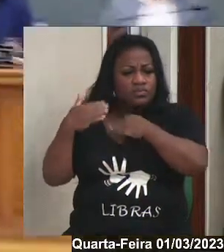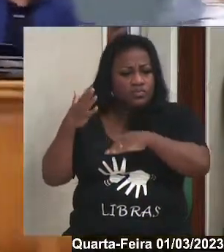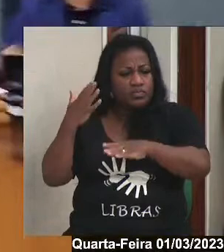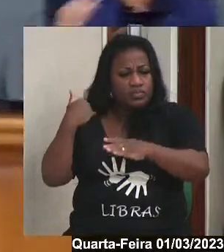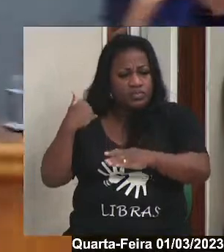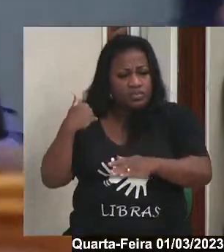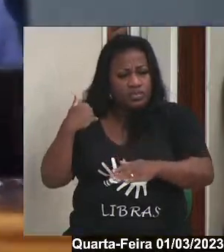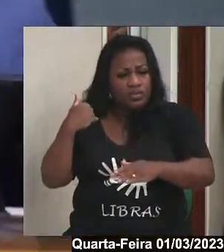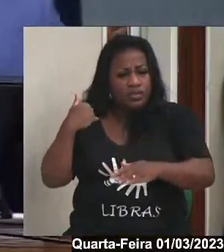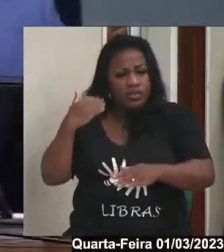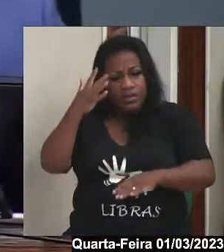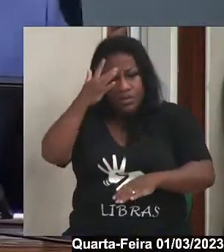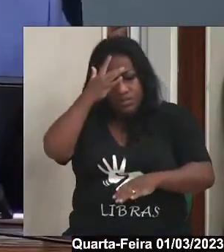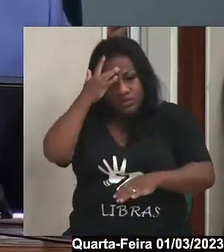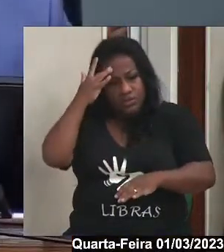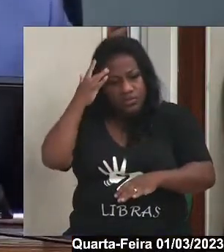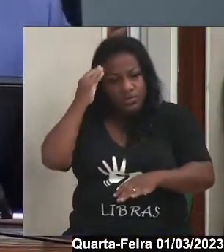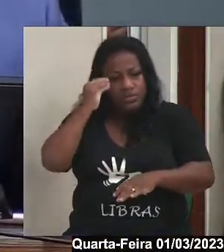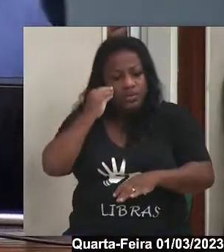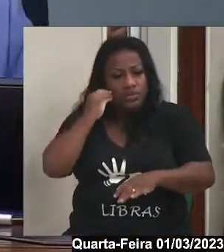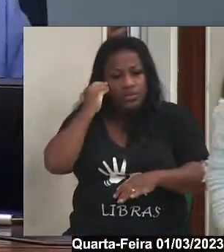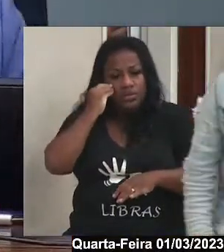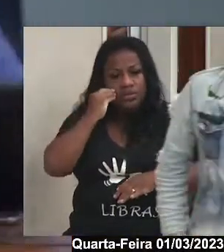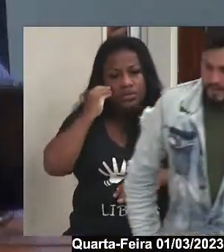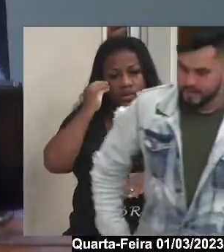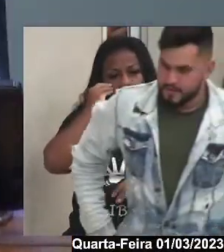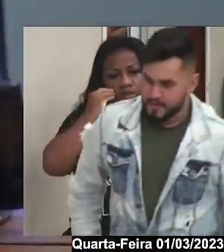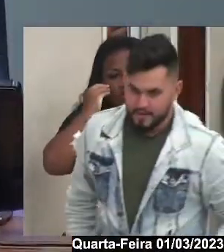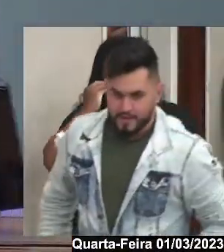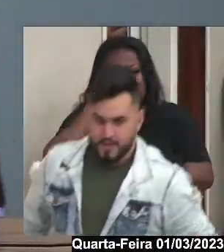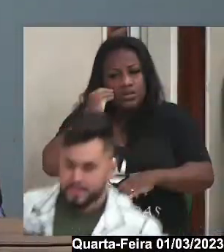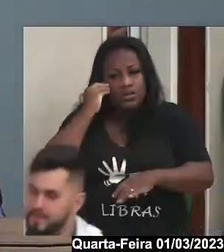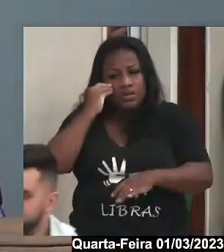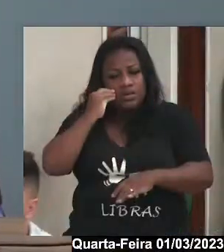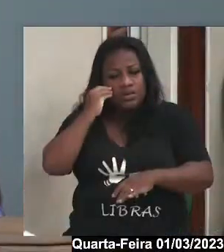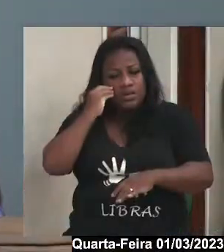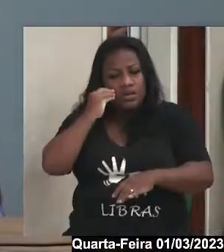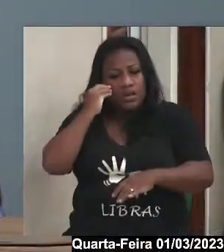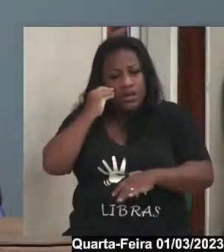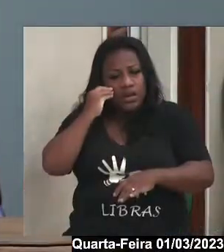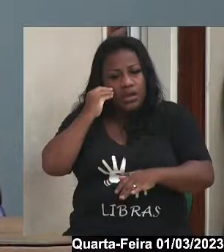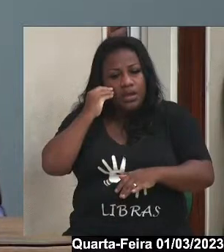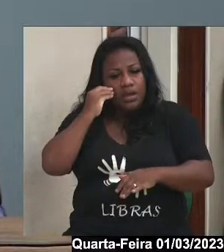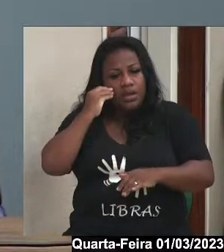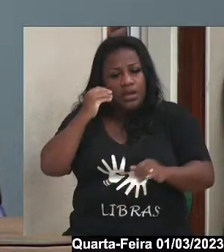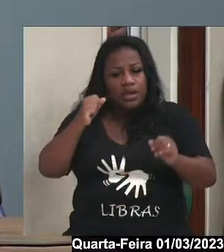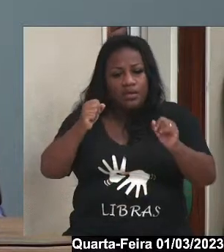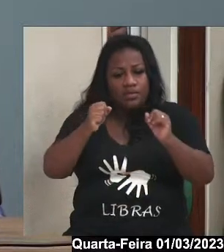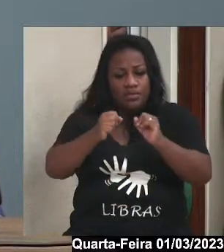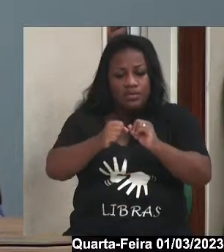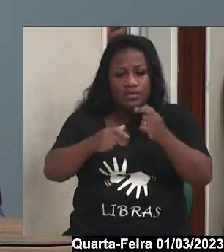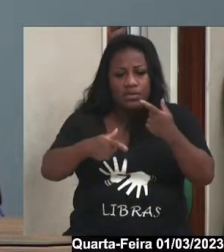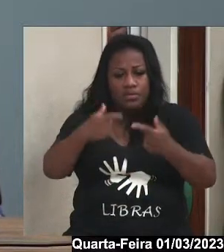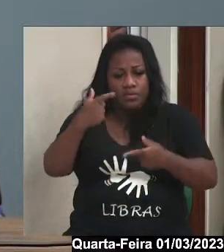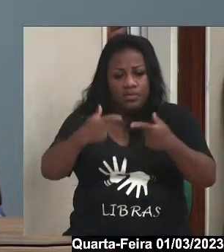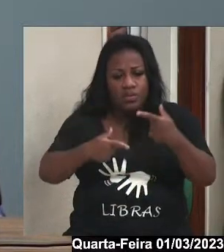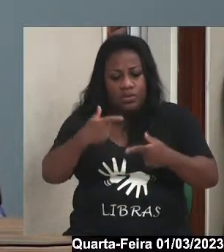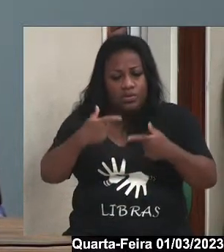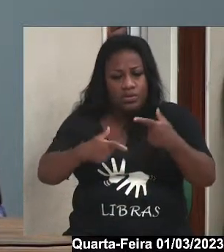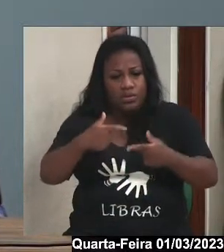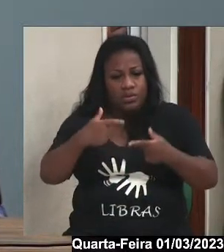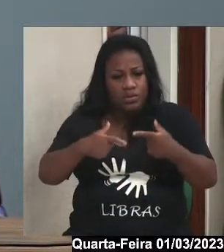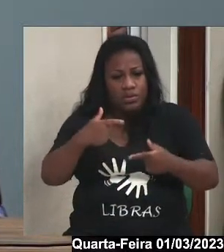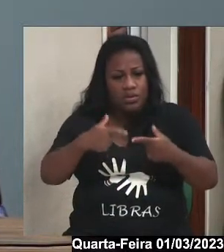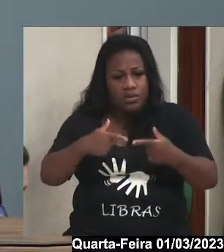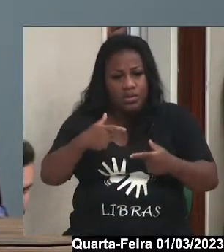falando daqueles que são experientes, mas eu estou falando daqueles que agiam como a velha política. O